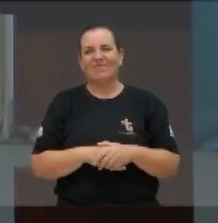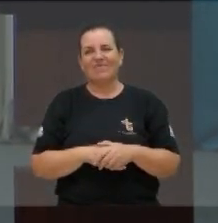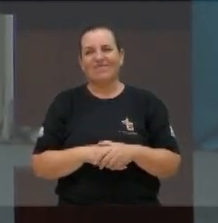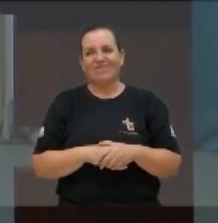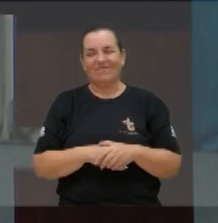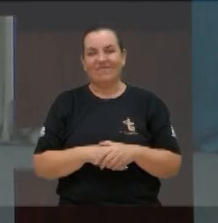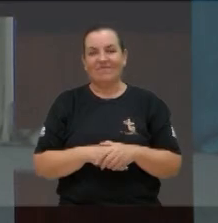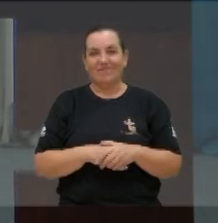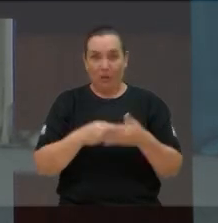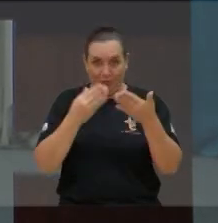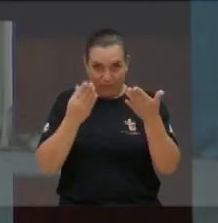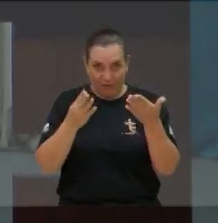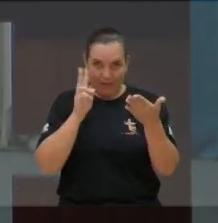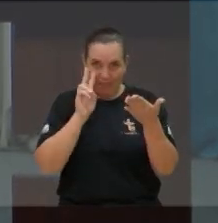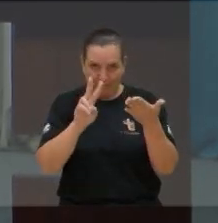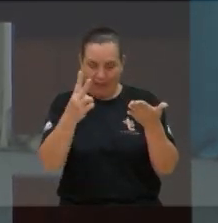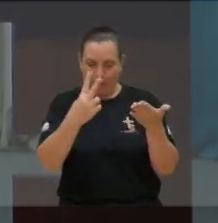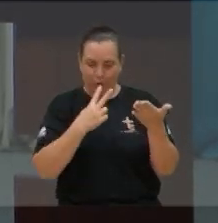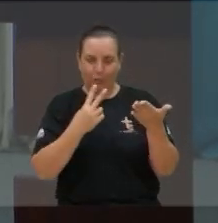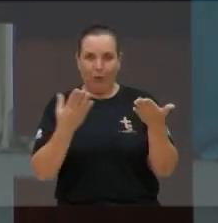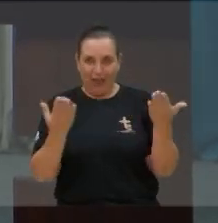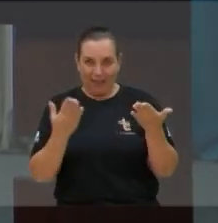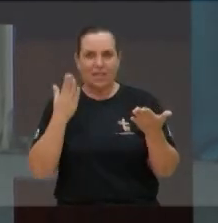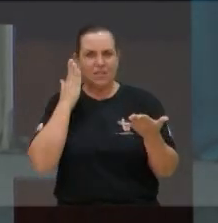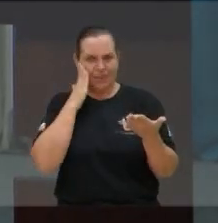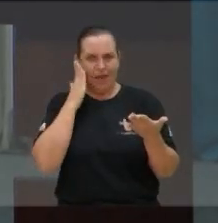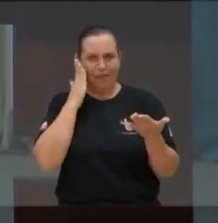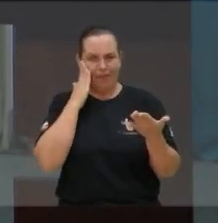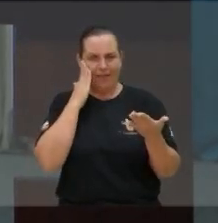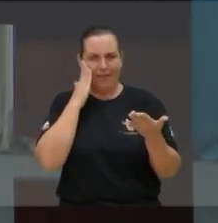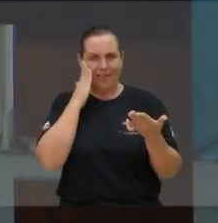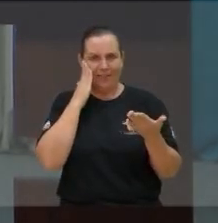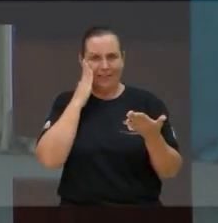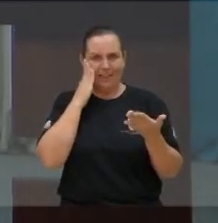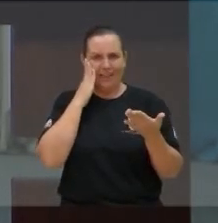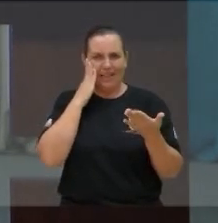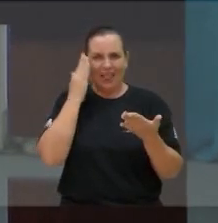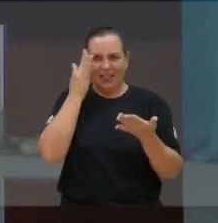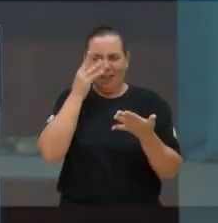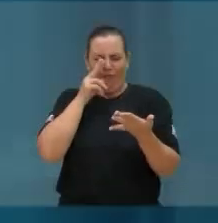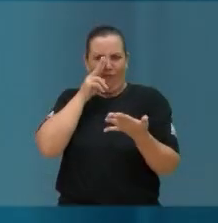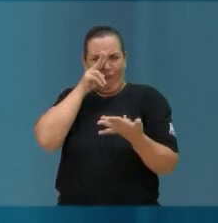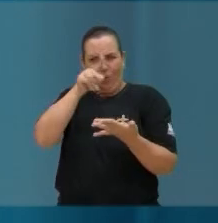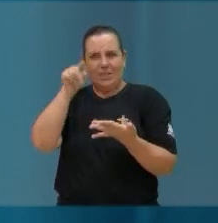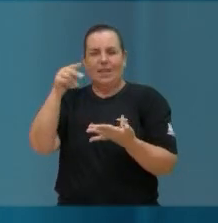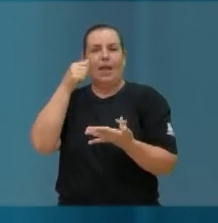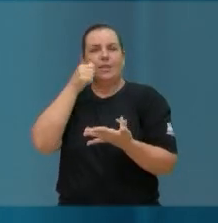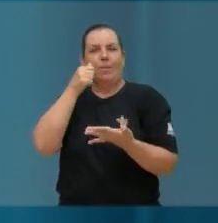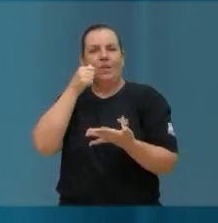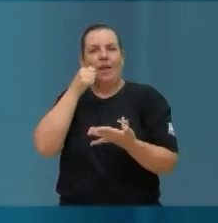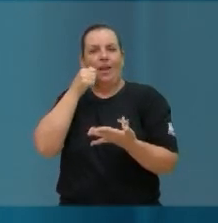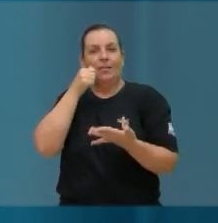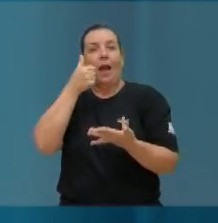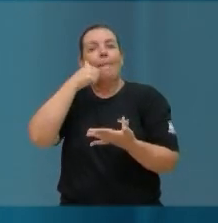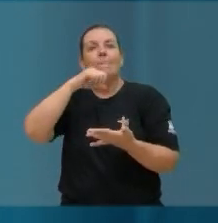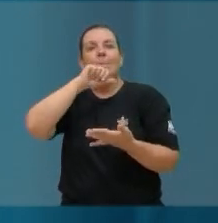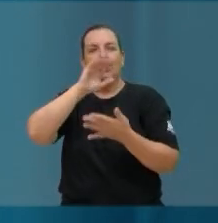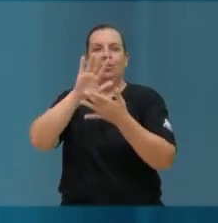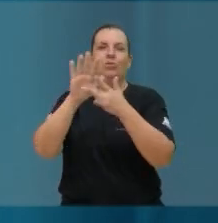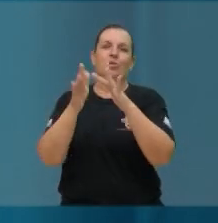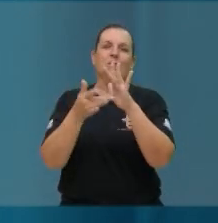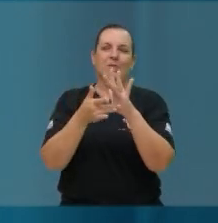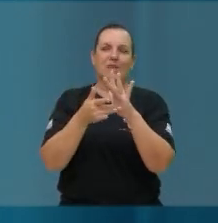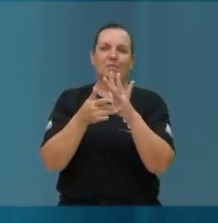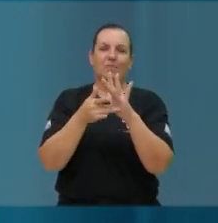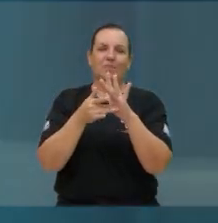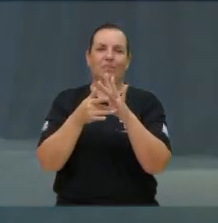que está me vendo, saiba da força dessa mulher, a mãe de Jesus.